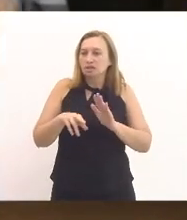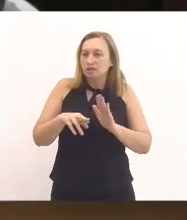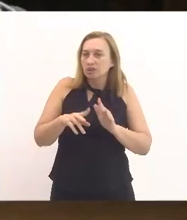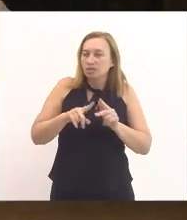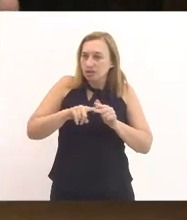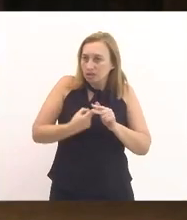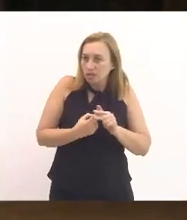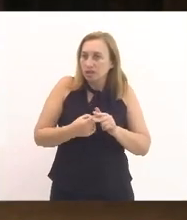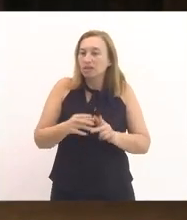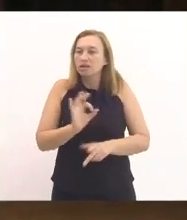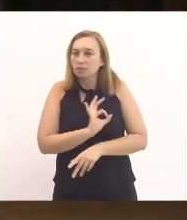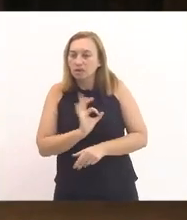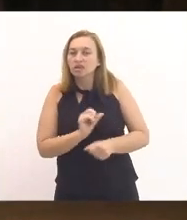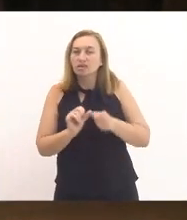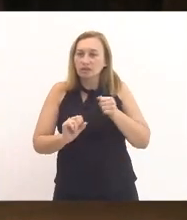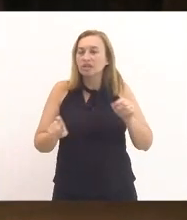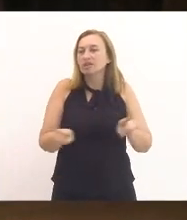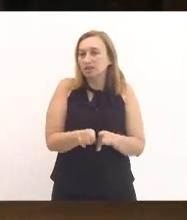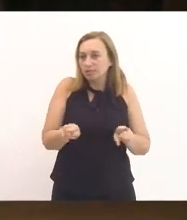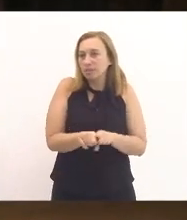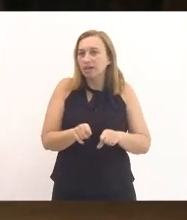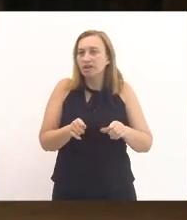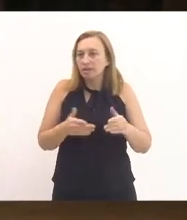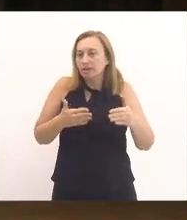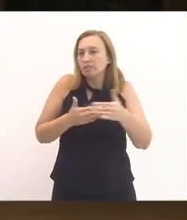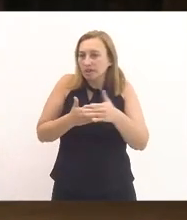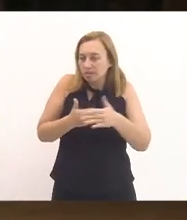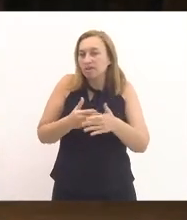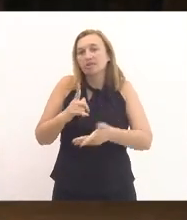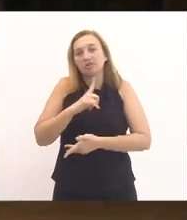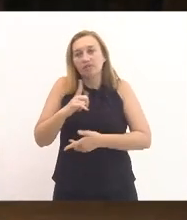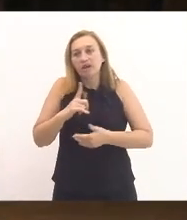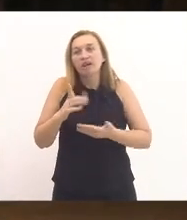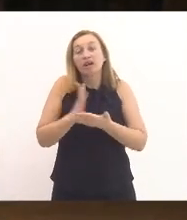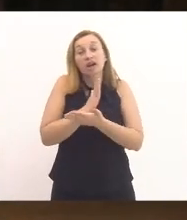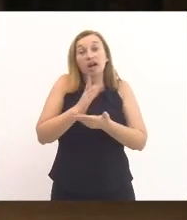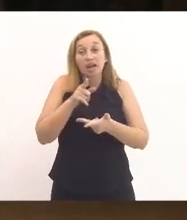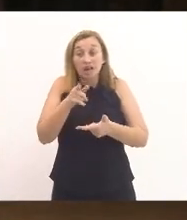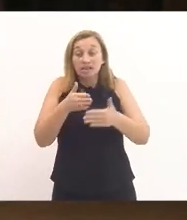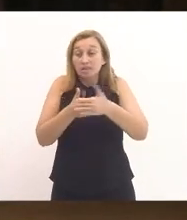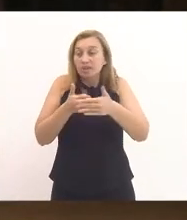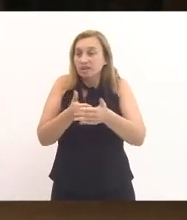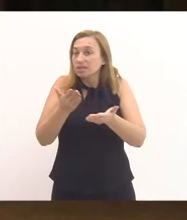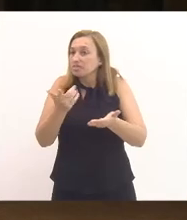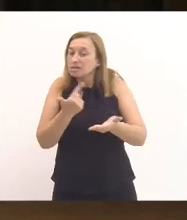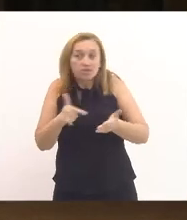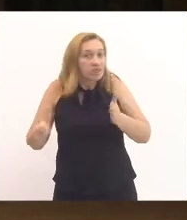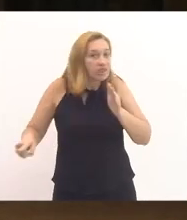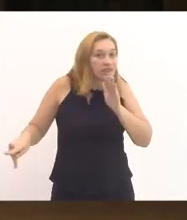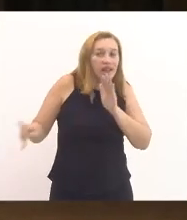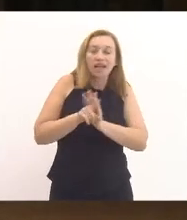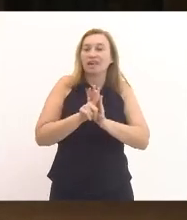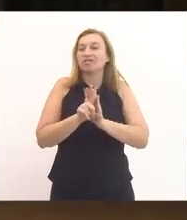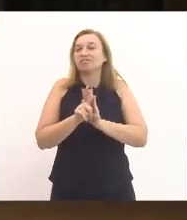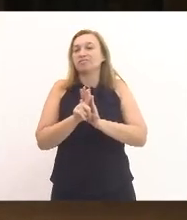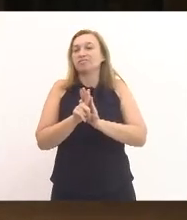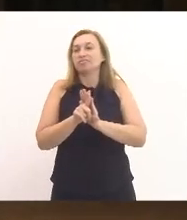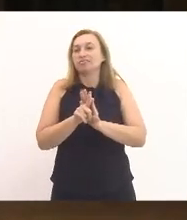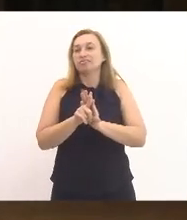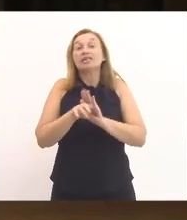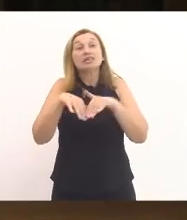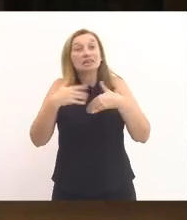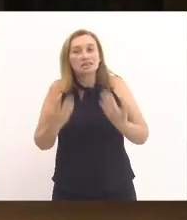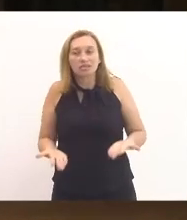que a polícia fez também algumas dificuldades foram criadas essa dificuldade não existem na lei bom